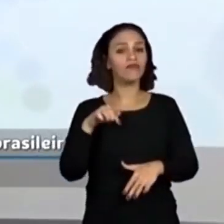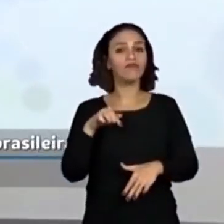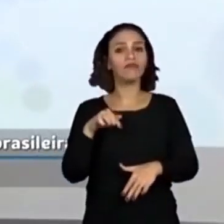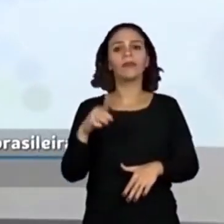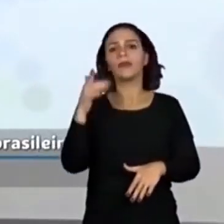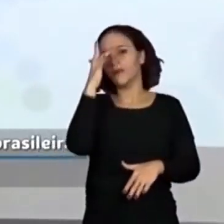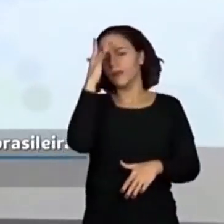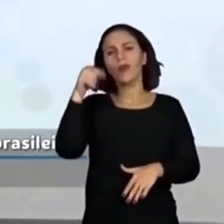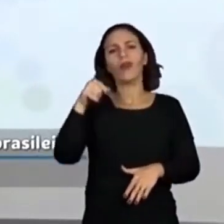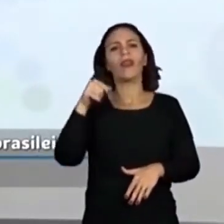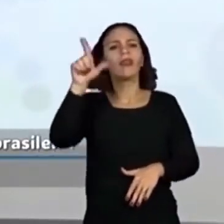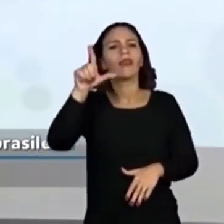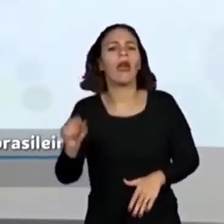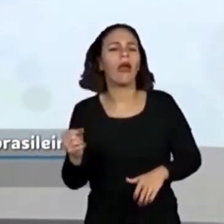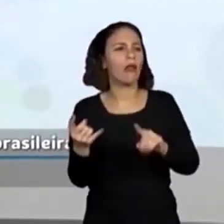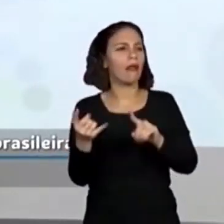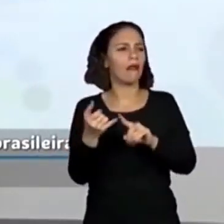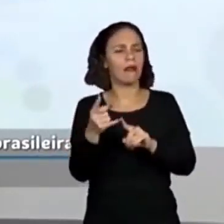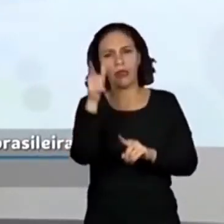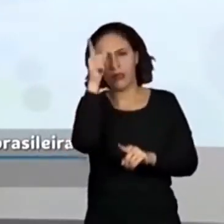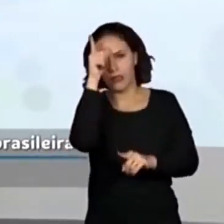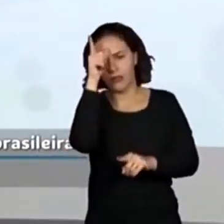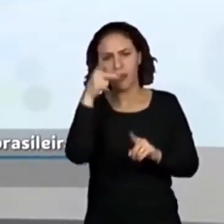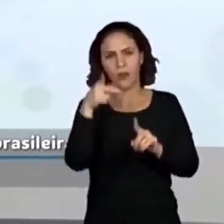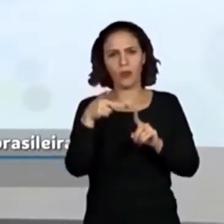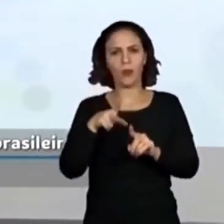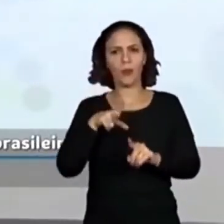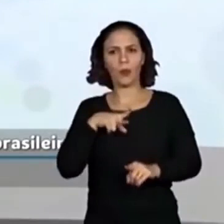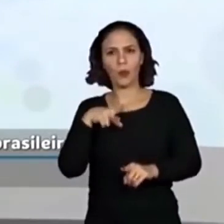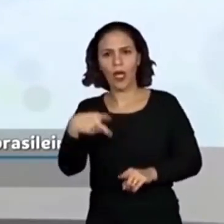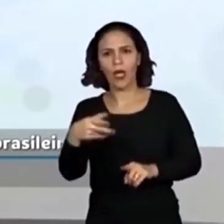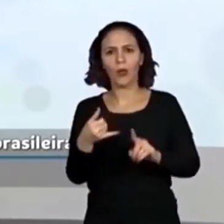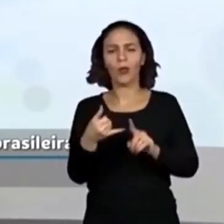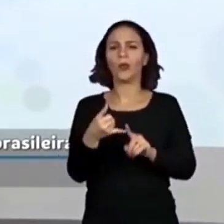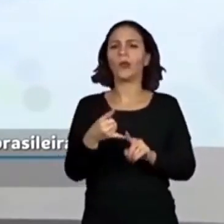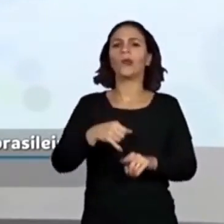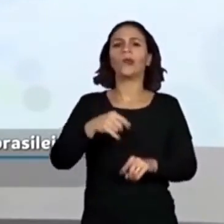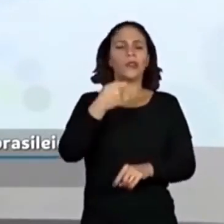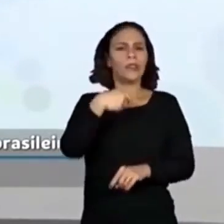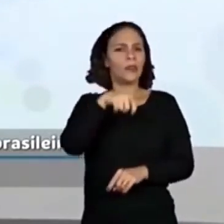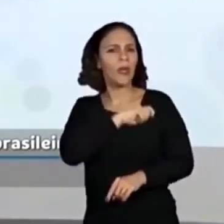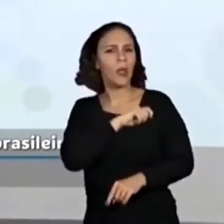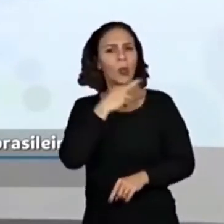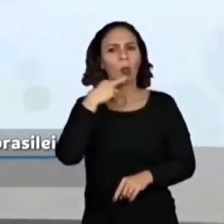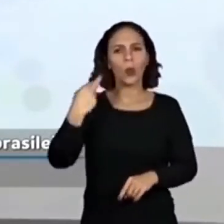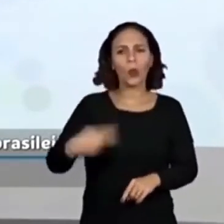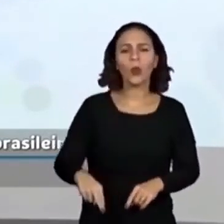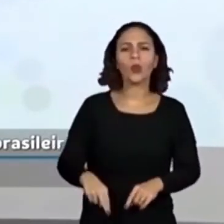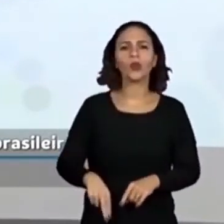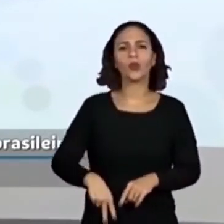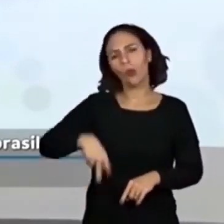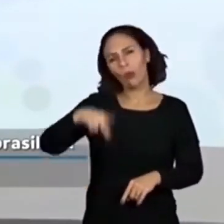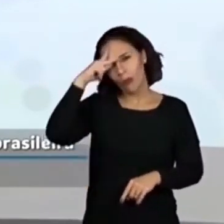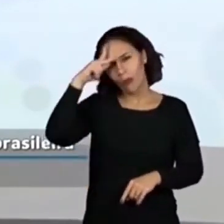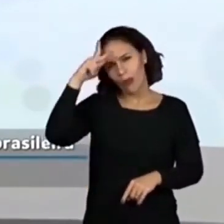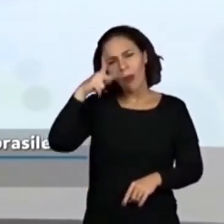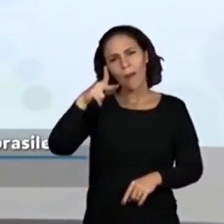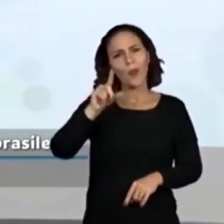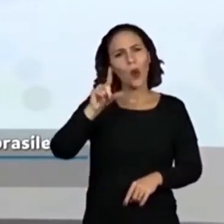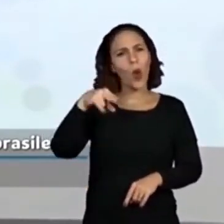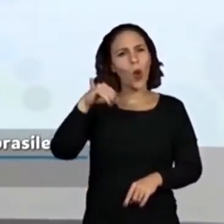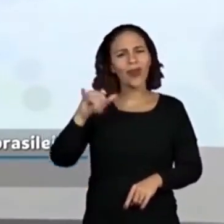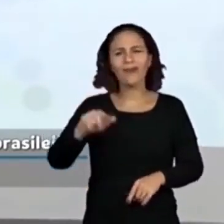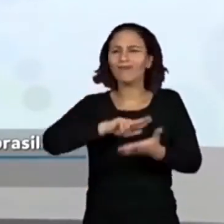para cá italianos, alemães, portugueses, espanhóis, russos, poloneses, numa primeira